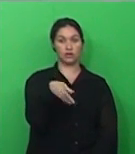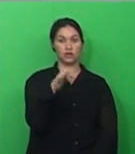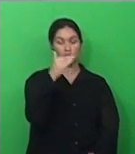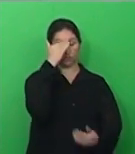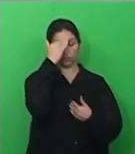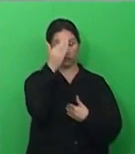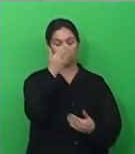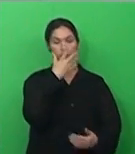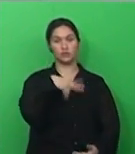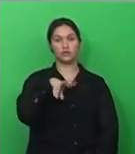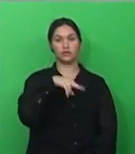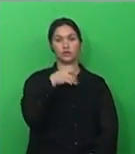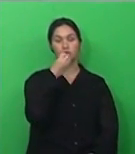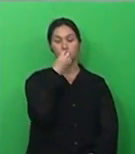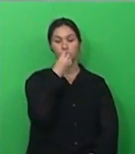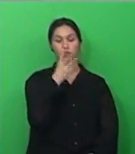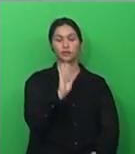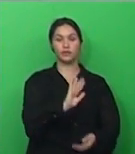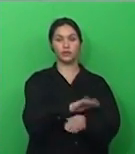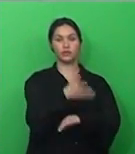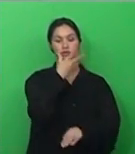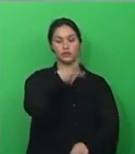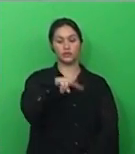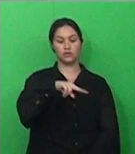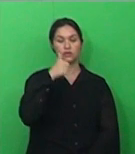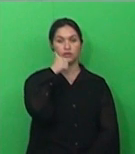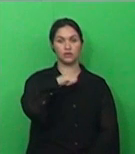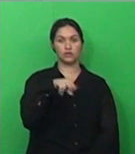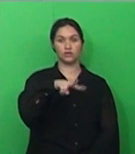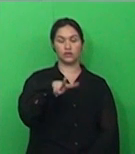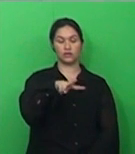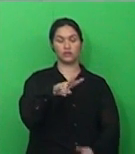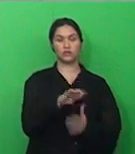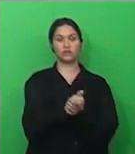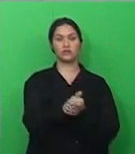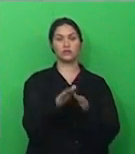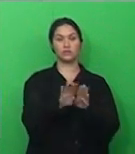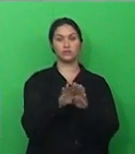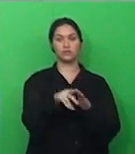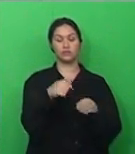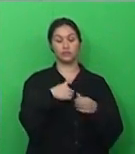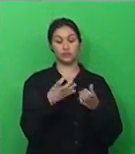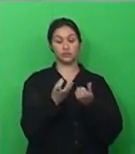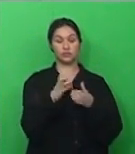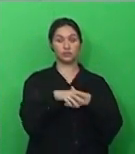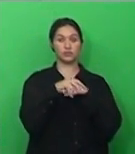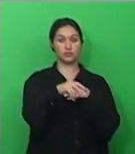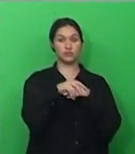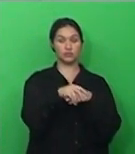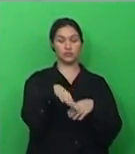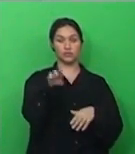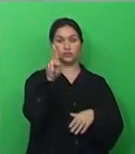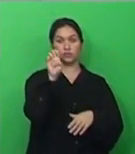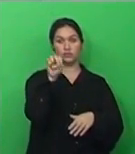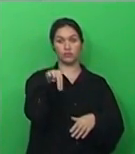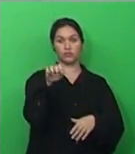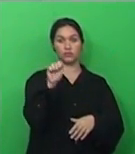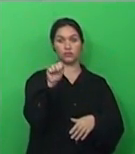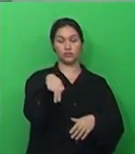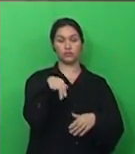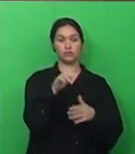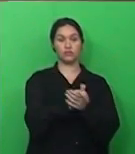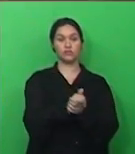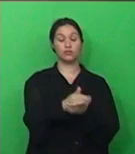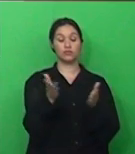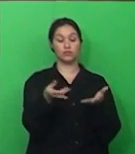Boa noite, vereadores. Boa noite, vereadoras. Gostaria aqui de saudar especialmente o Renan Olivo, que se faz presente nesta